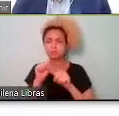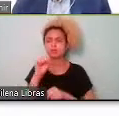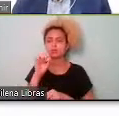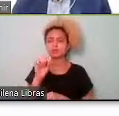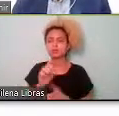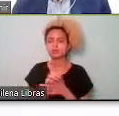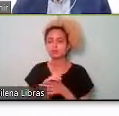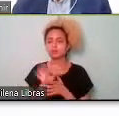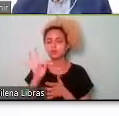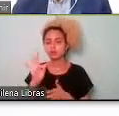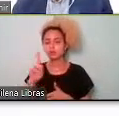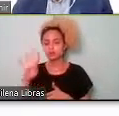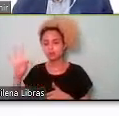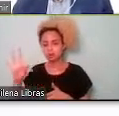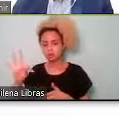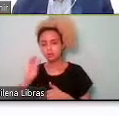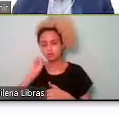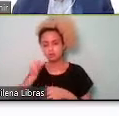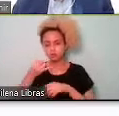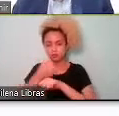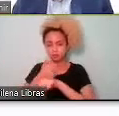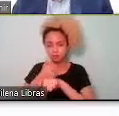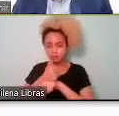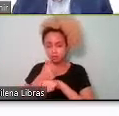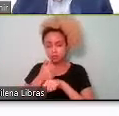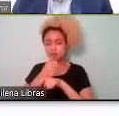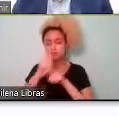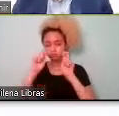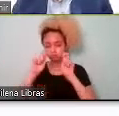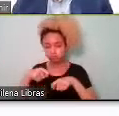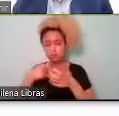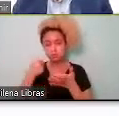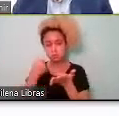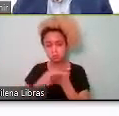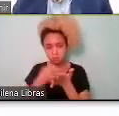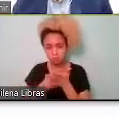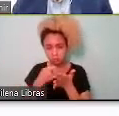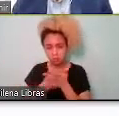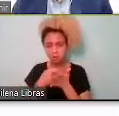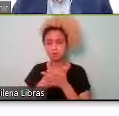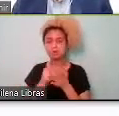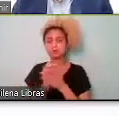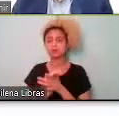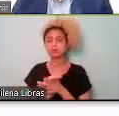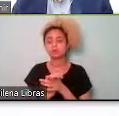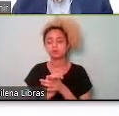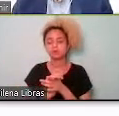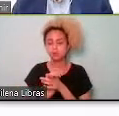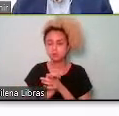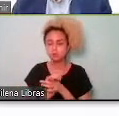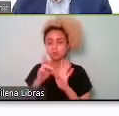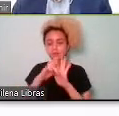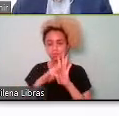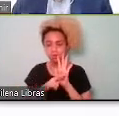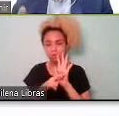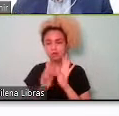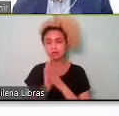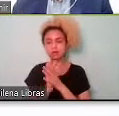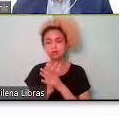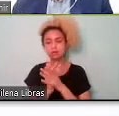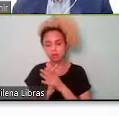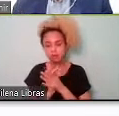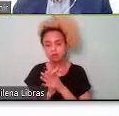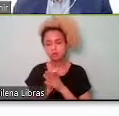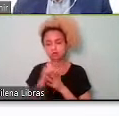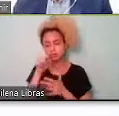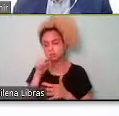se os profissionais são habilitados e exigir o termo de responsabilidade. Isso, legalmente falando,